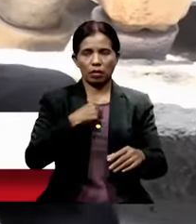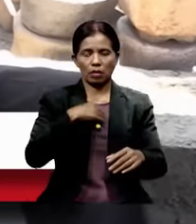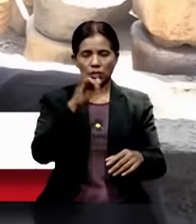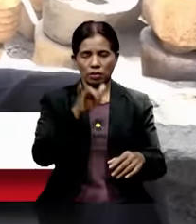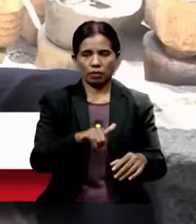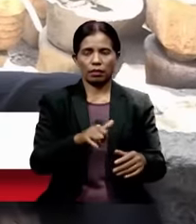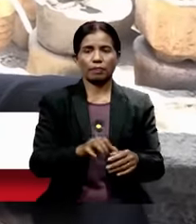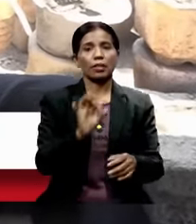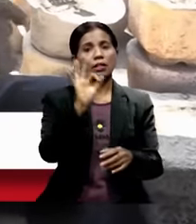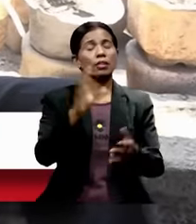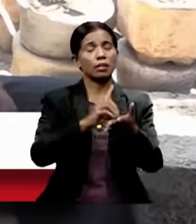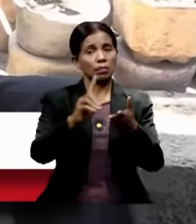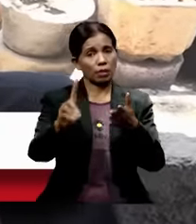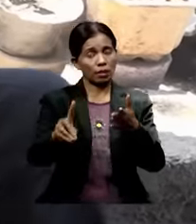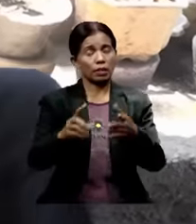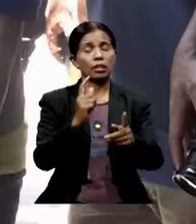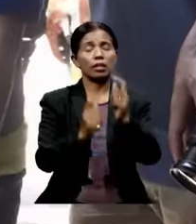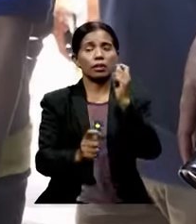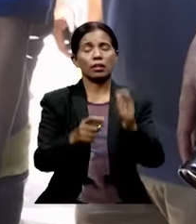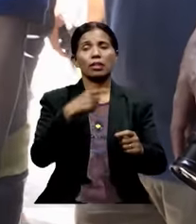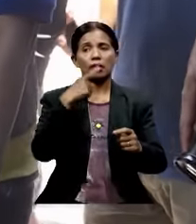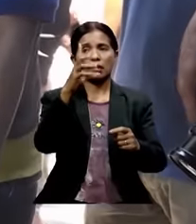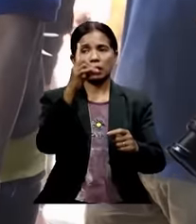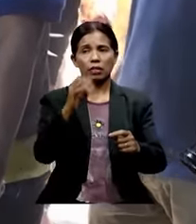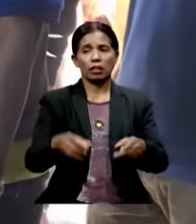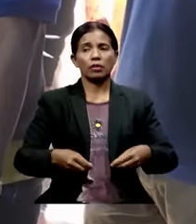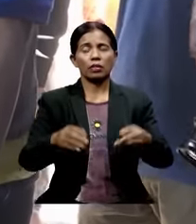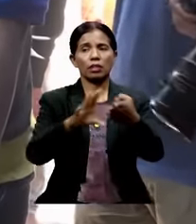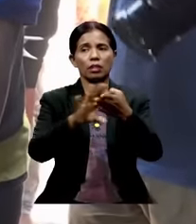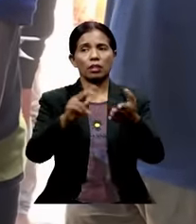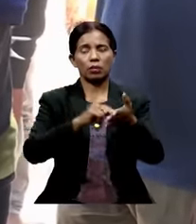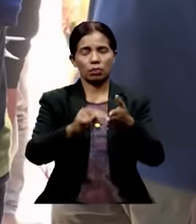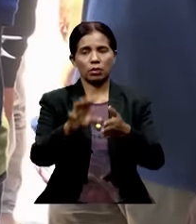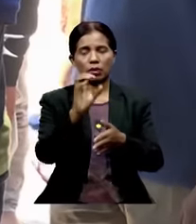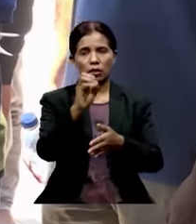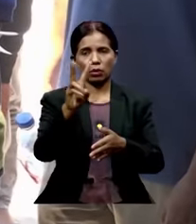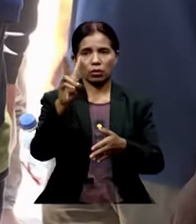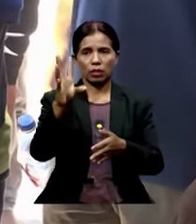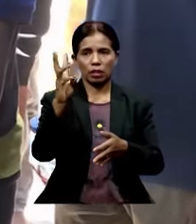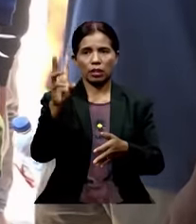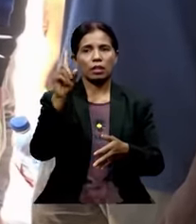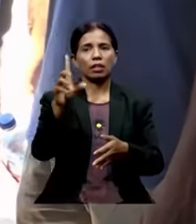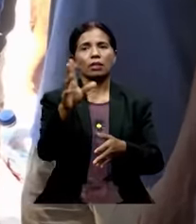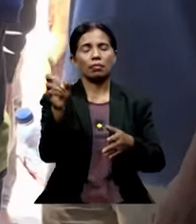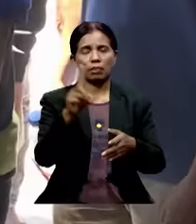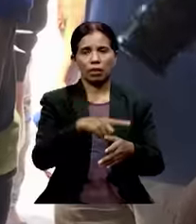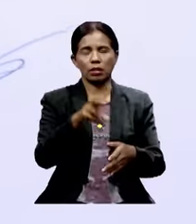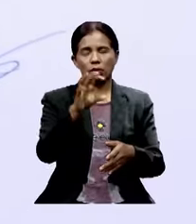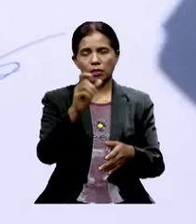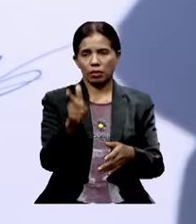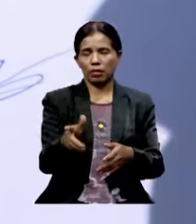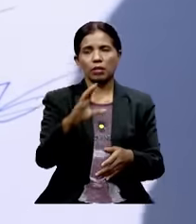E a sexta semana, né, Tribunal Distrital Dili, atum despacho o número 0 Rua Nenida, Bararono Rasintolu,